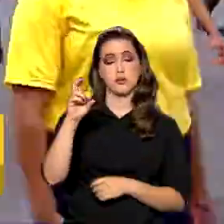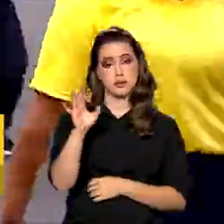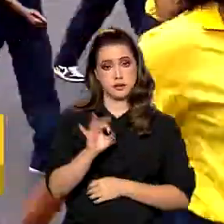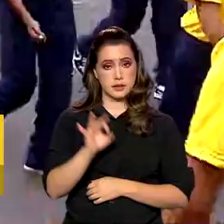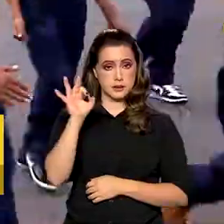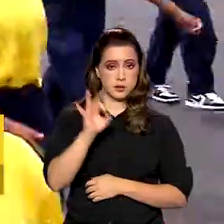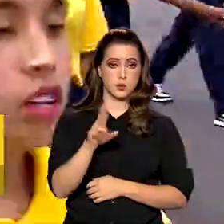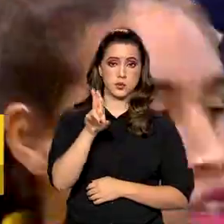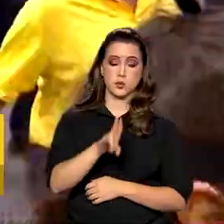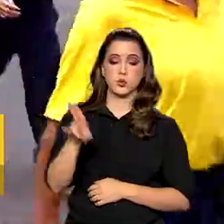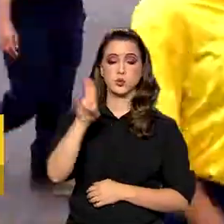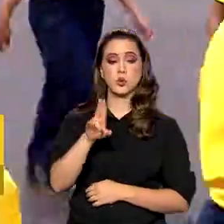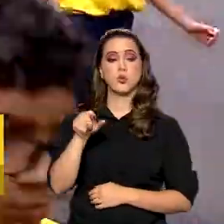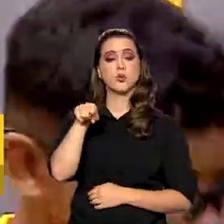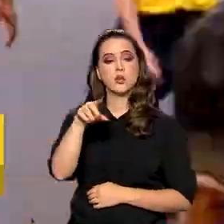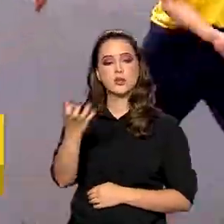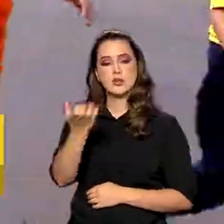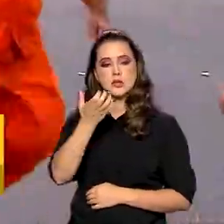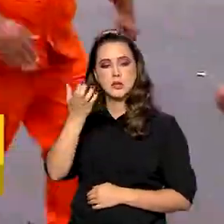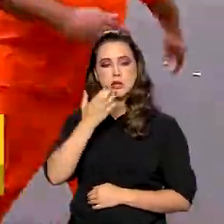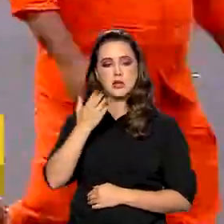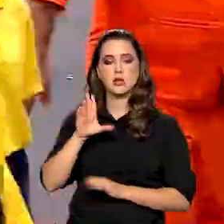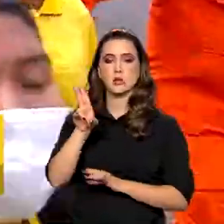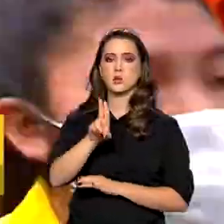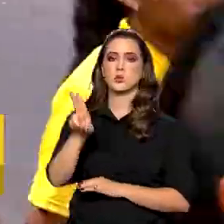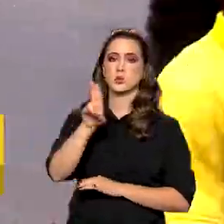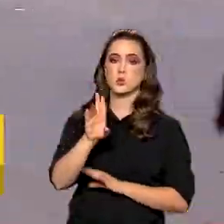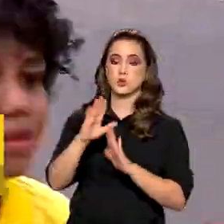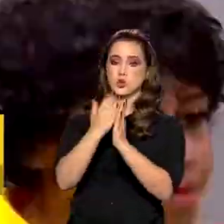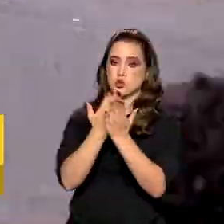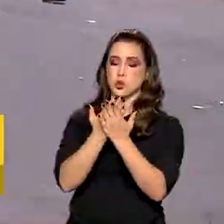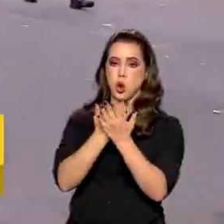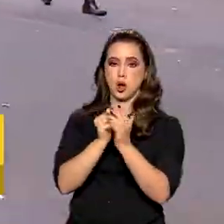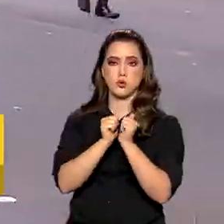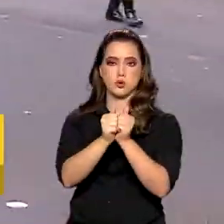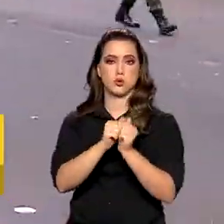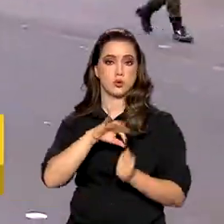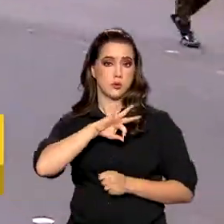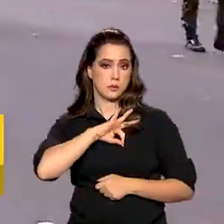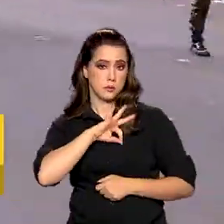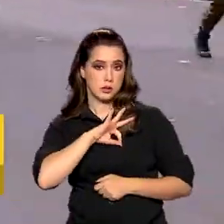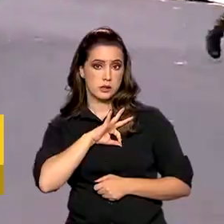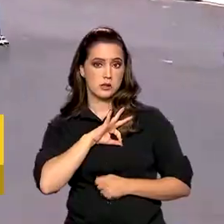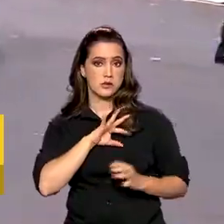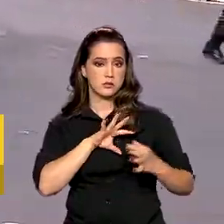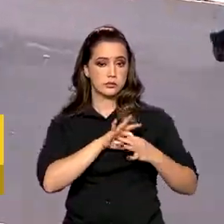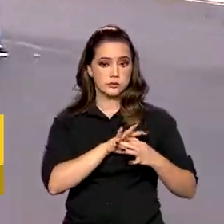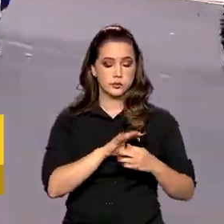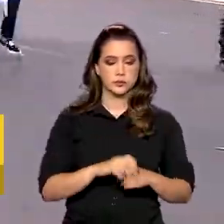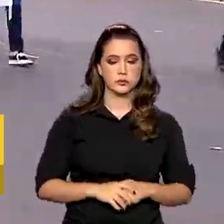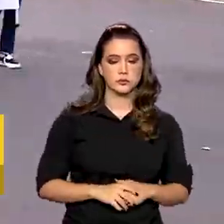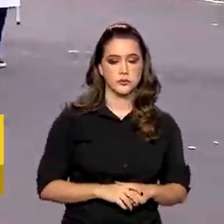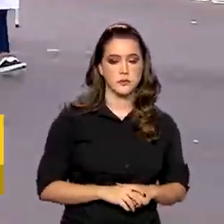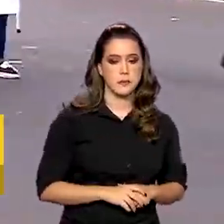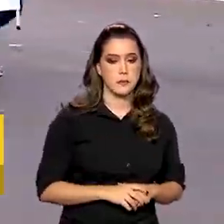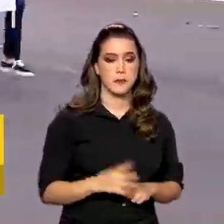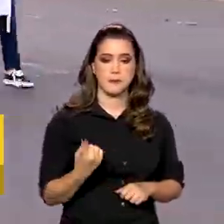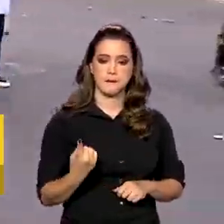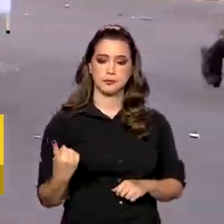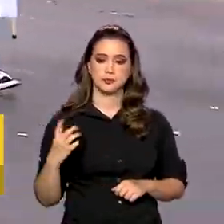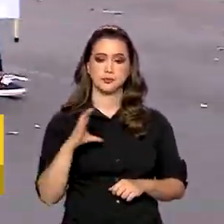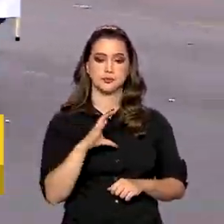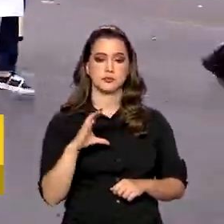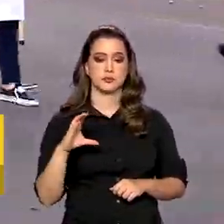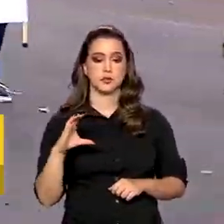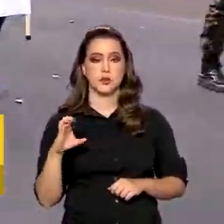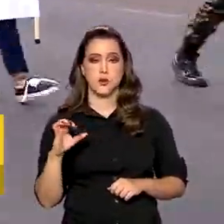gestão compartilhada entre a Secretaria de Educação e a Secretaria de Segurança Pública. O Centro de Ensino Fundamental